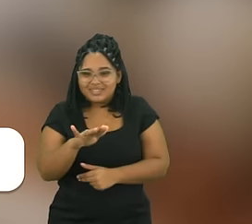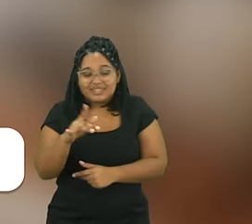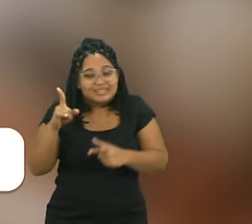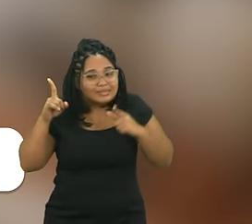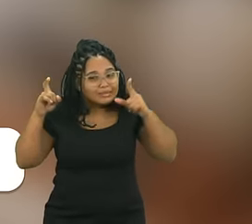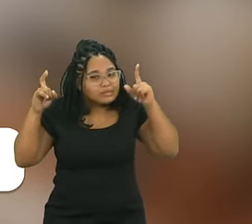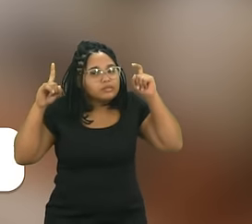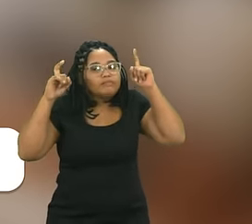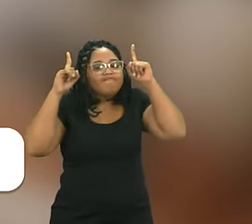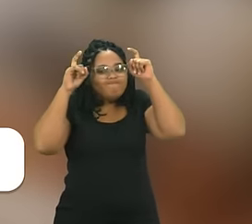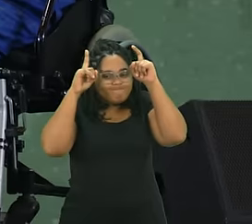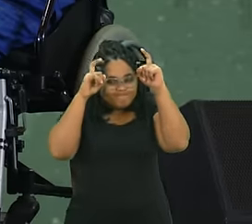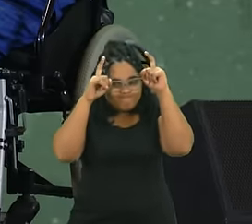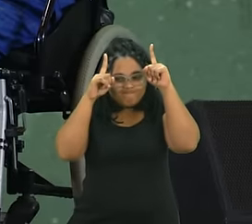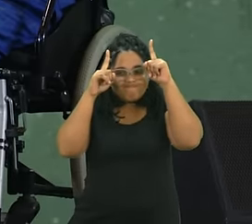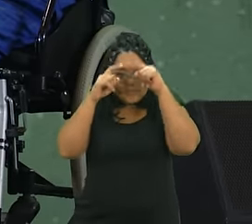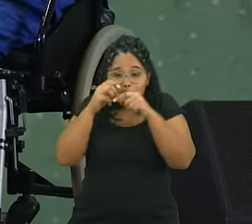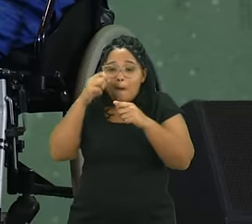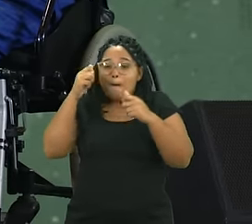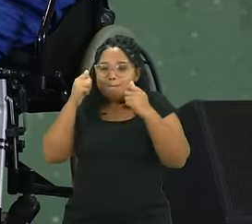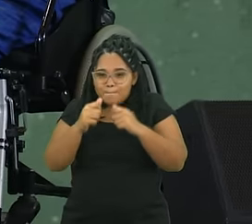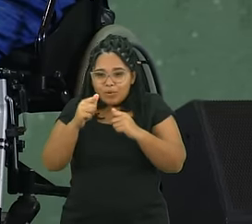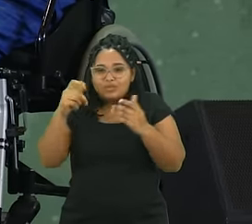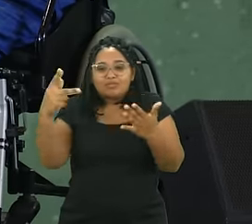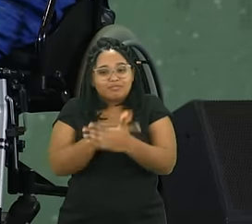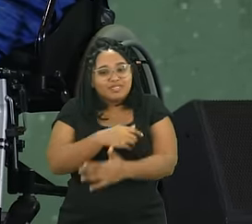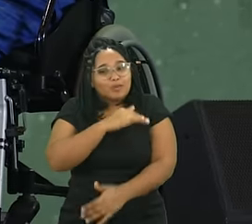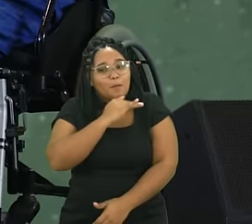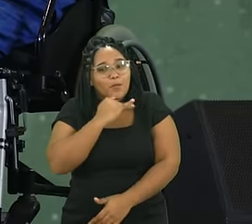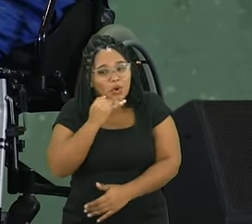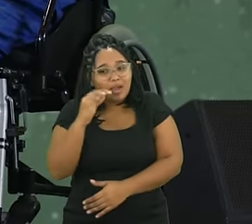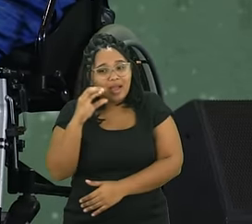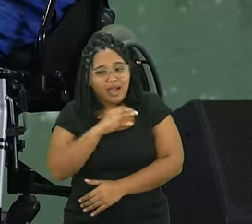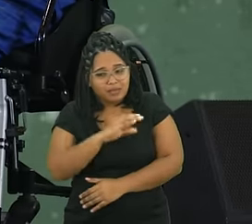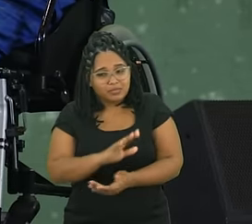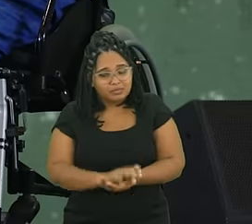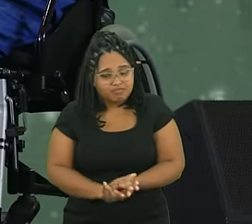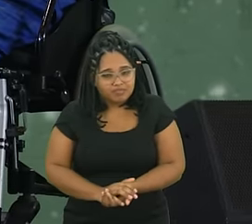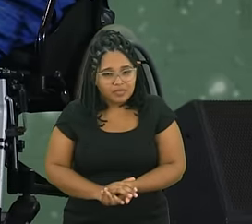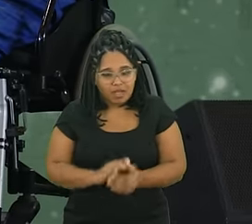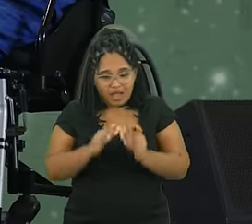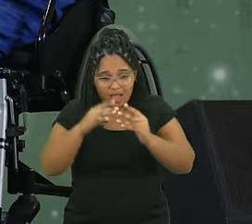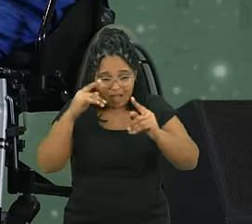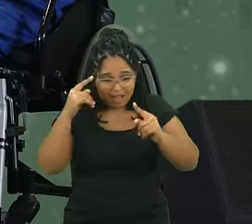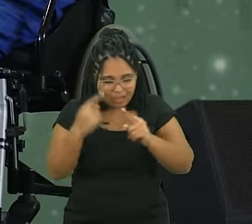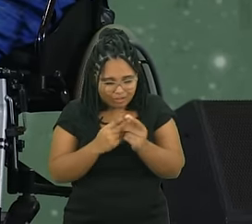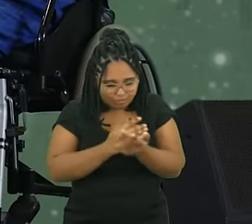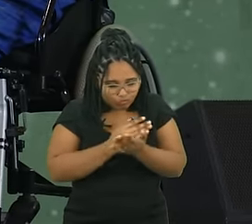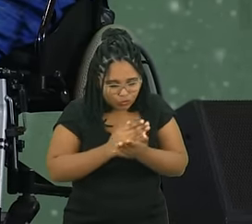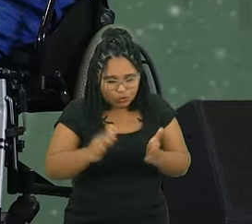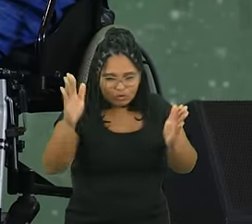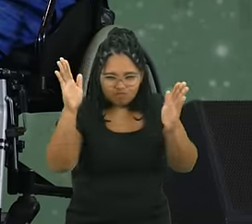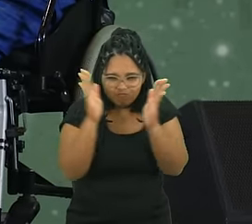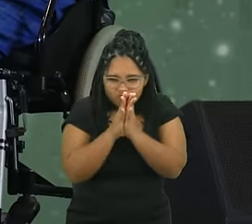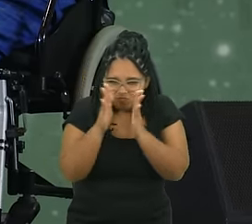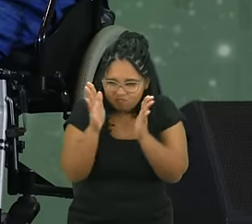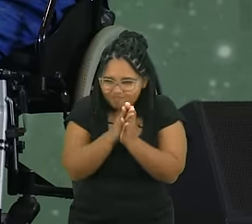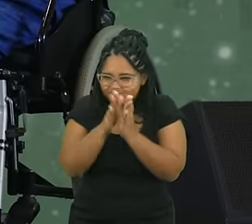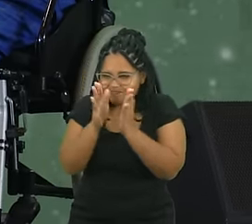morte. Nós pedimos oração para a igreja. A igreja começou a orar. E ali começou a nossa